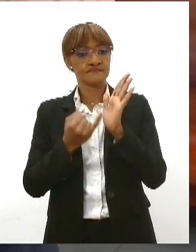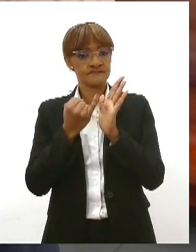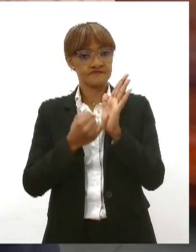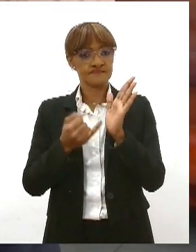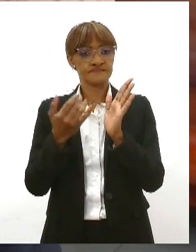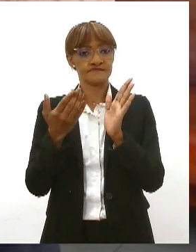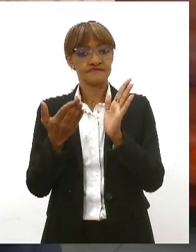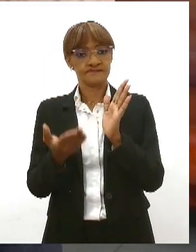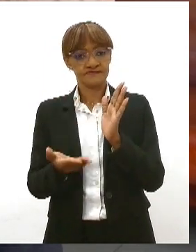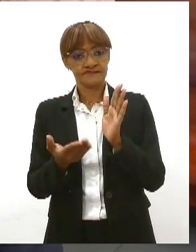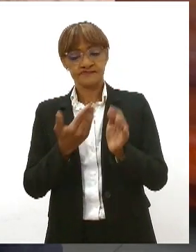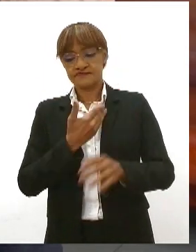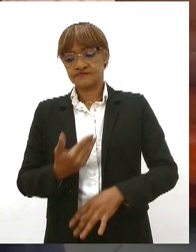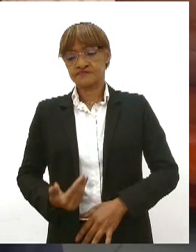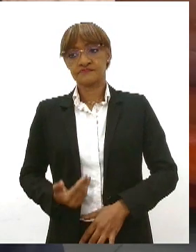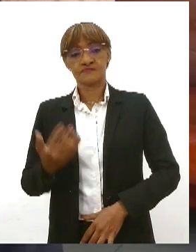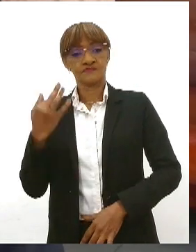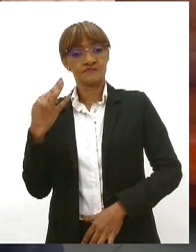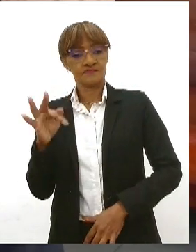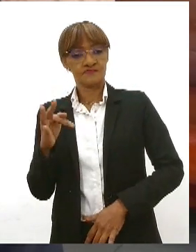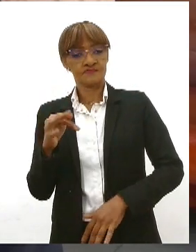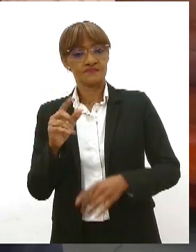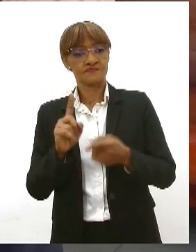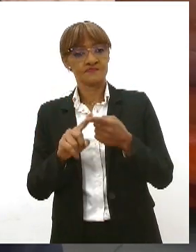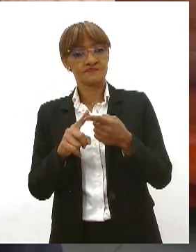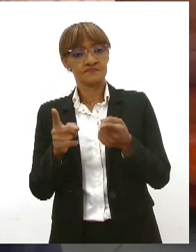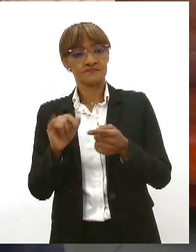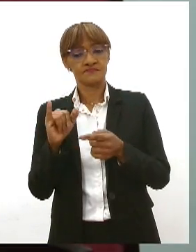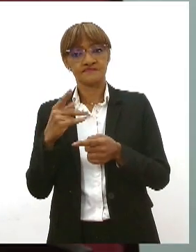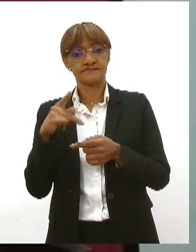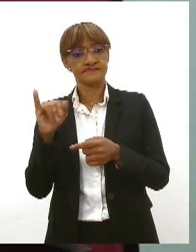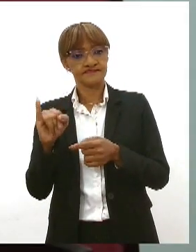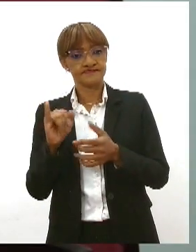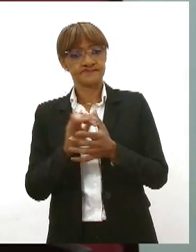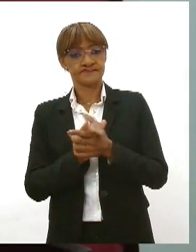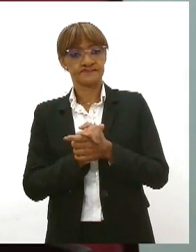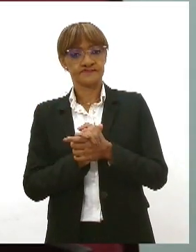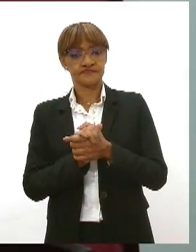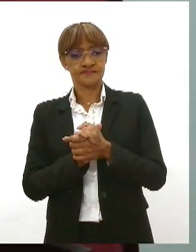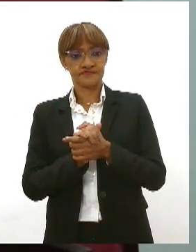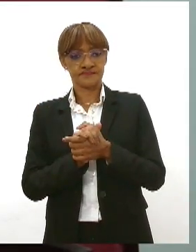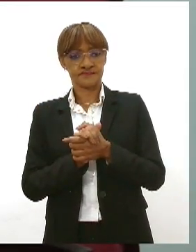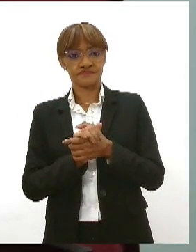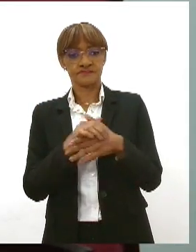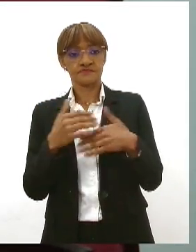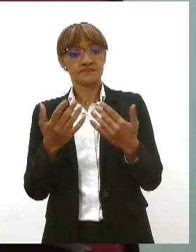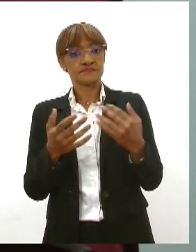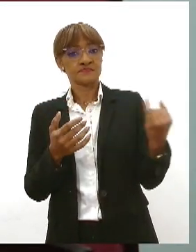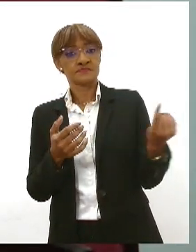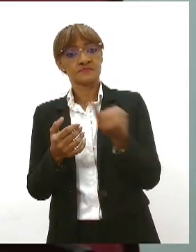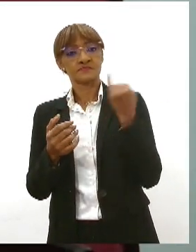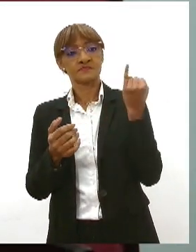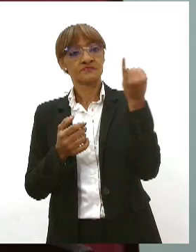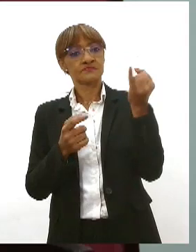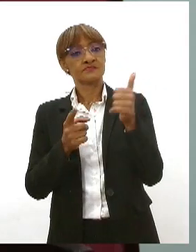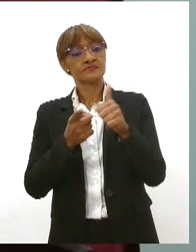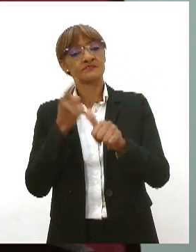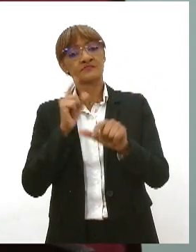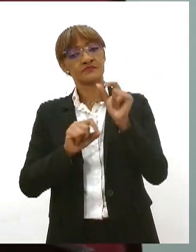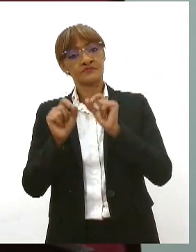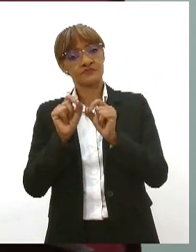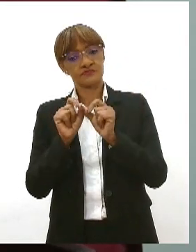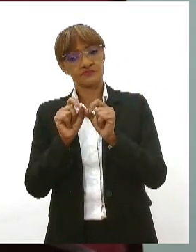governo federal, como é o caso do IPI, né, e do PIS/COFINS. A importância, primeiro, é que a gente não tenha